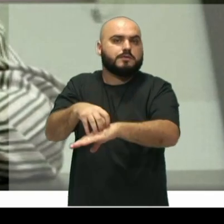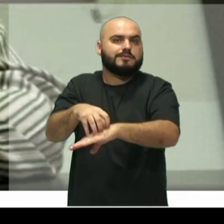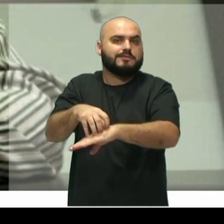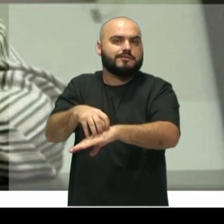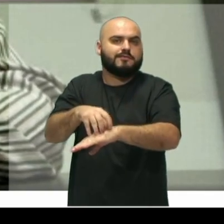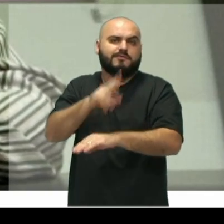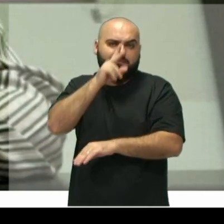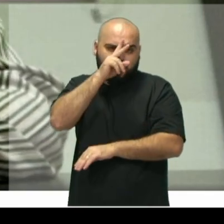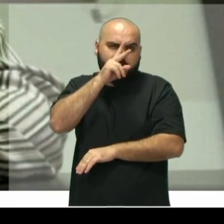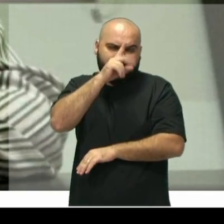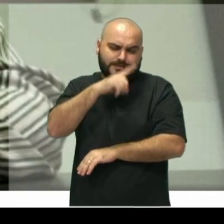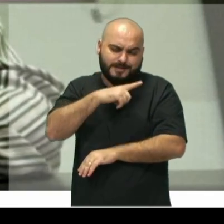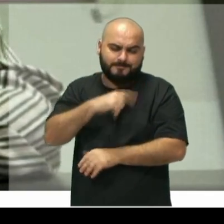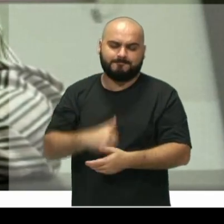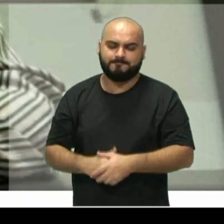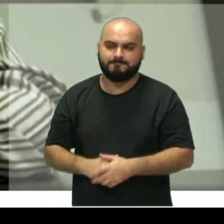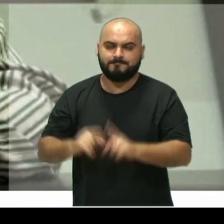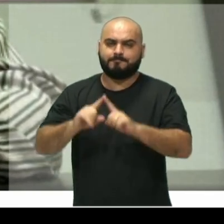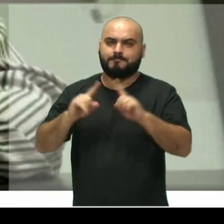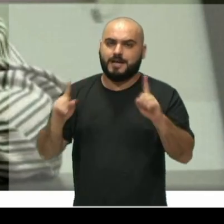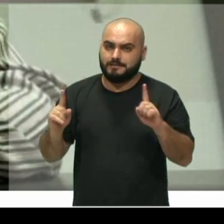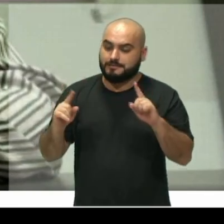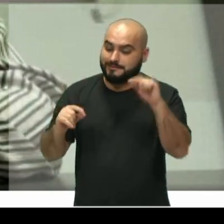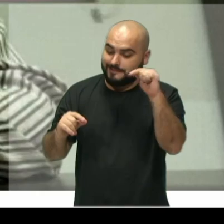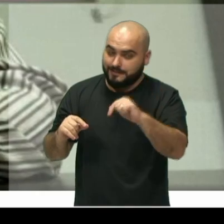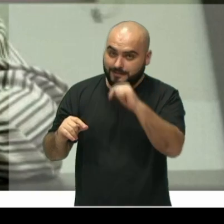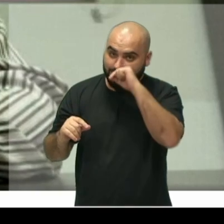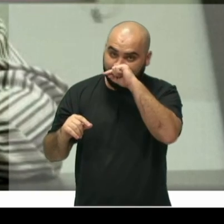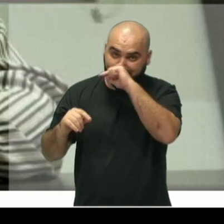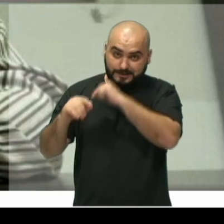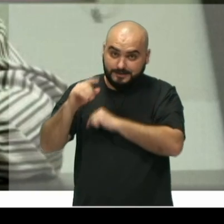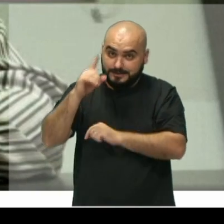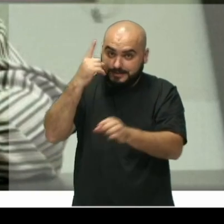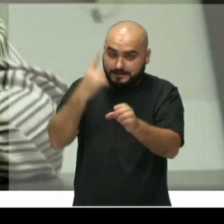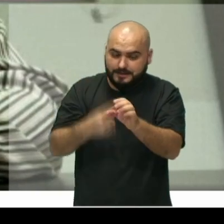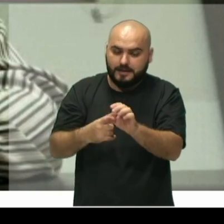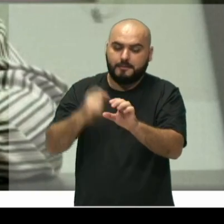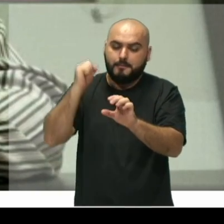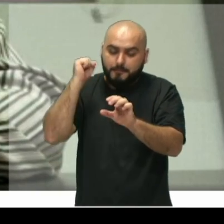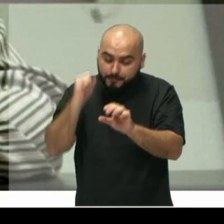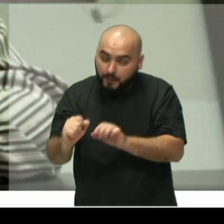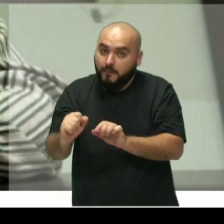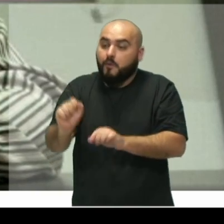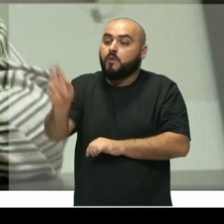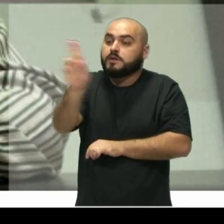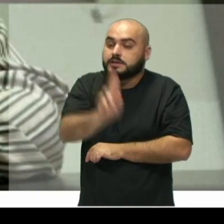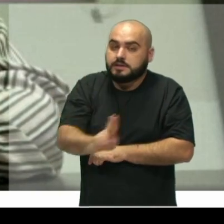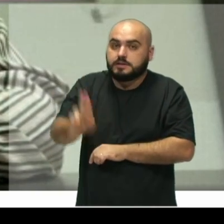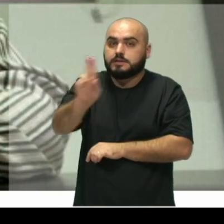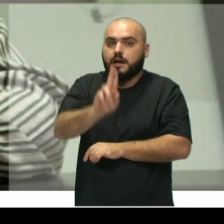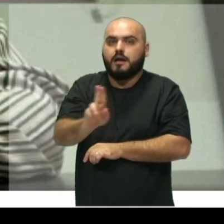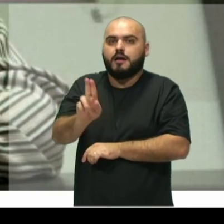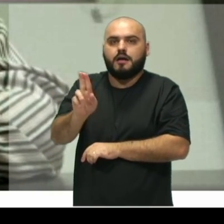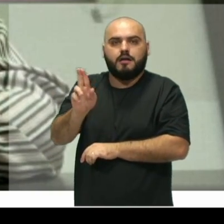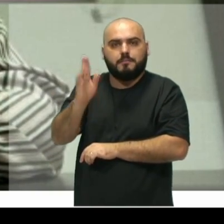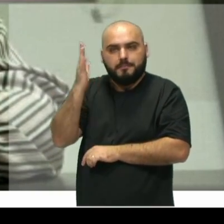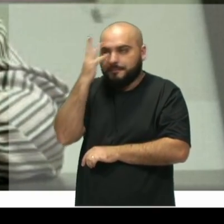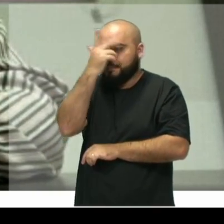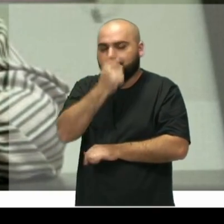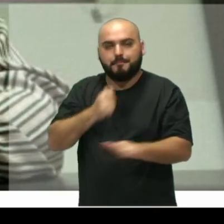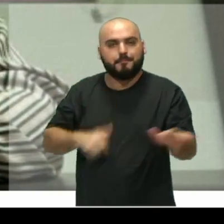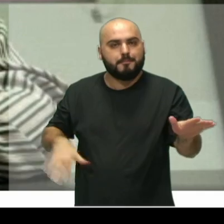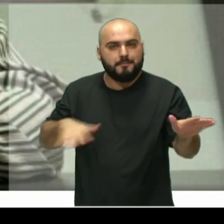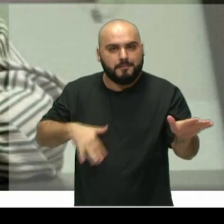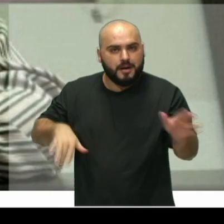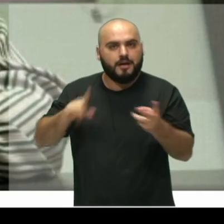não é compreensível que na nossa cidade, podendo explorar a nossa vocação com belas praias, região do